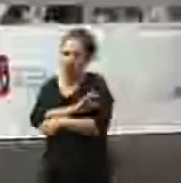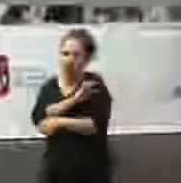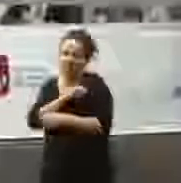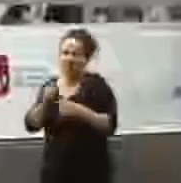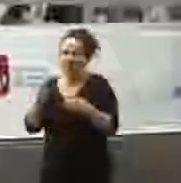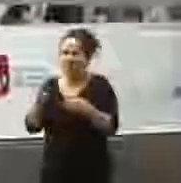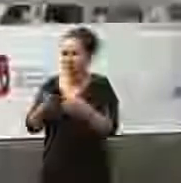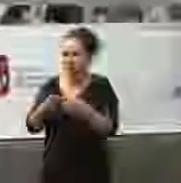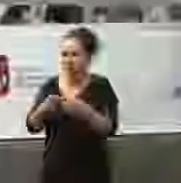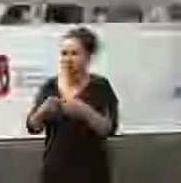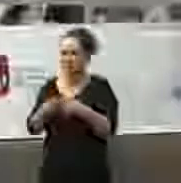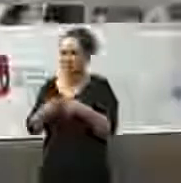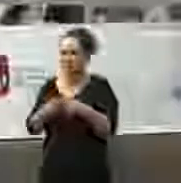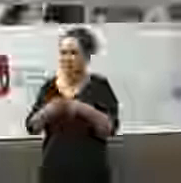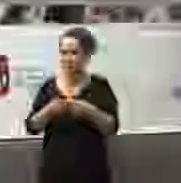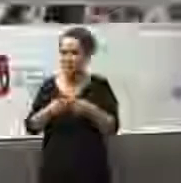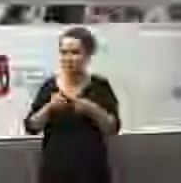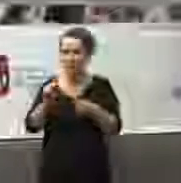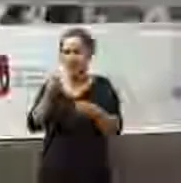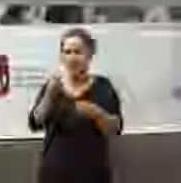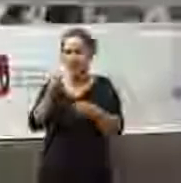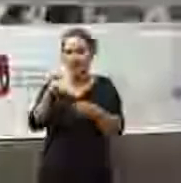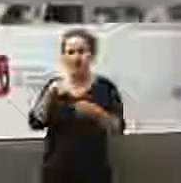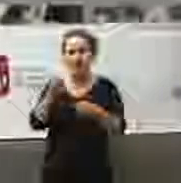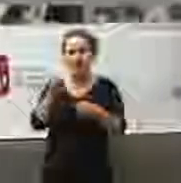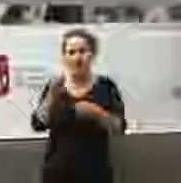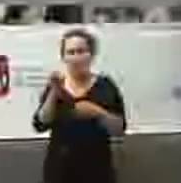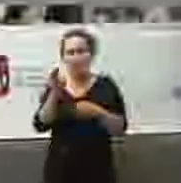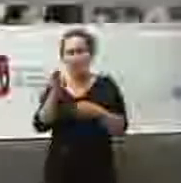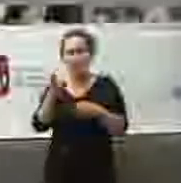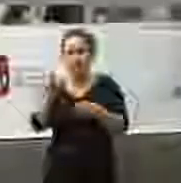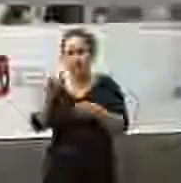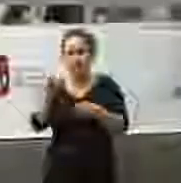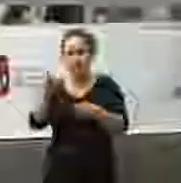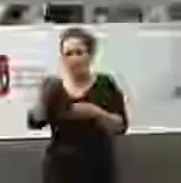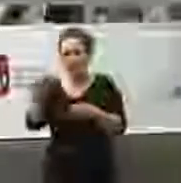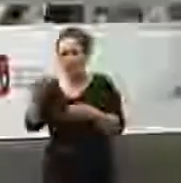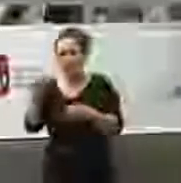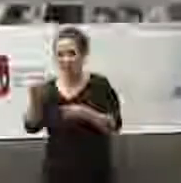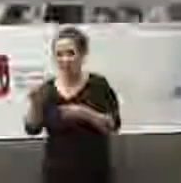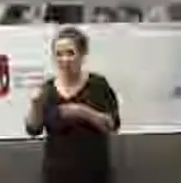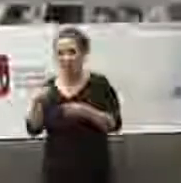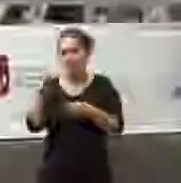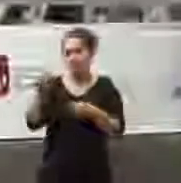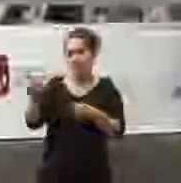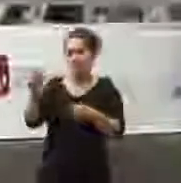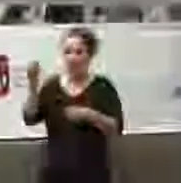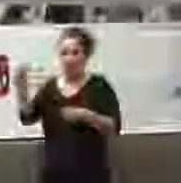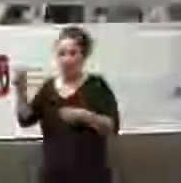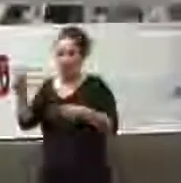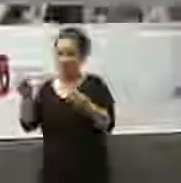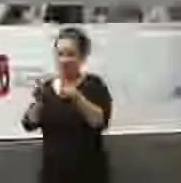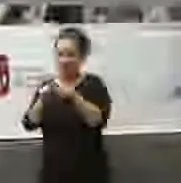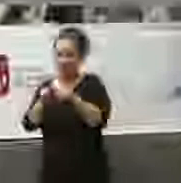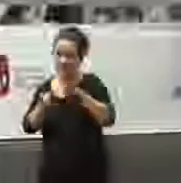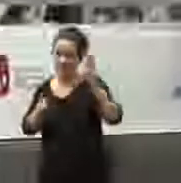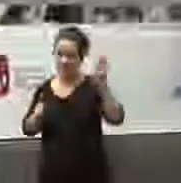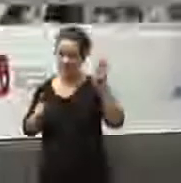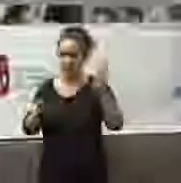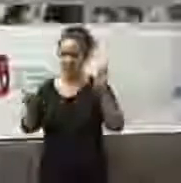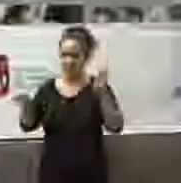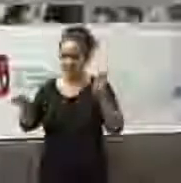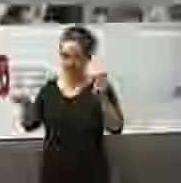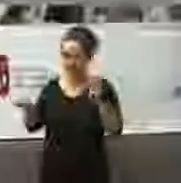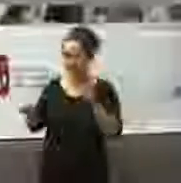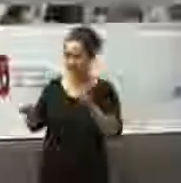informação relacionada à hemofilia nós temos dois tipos de hemofilia mobiliar e hemofilia b a filha mais comum